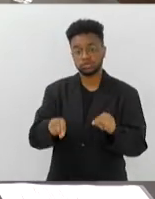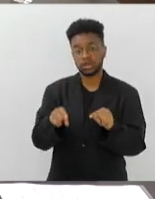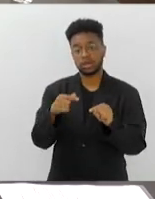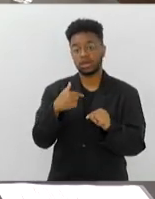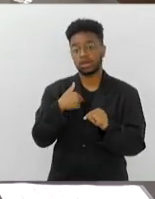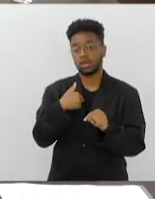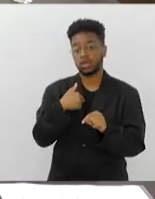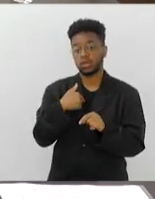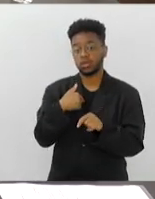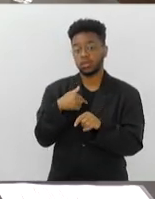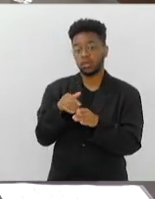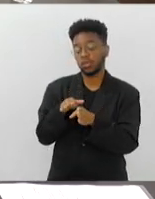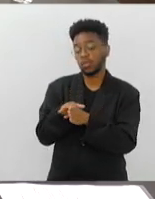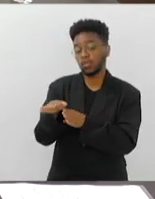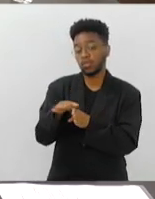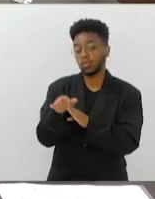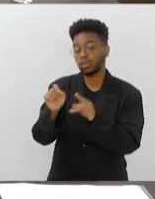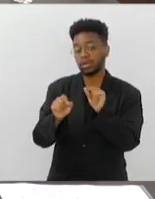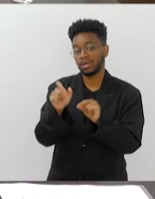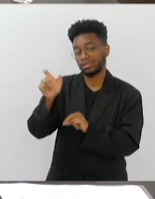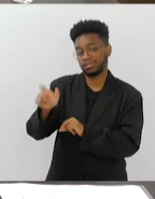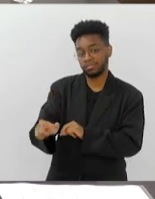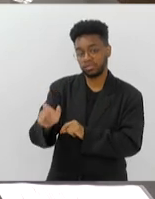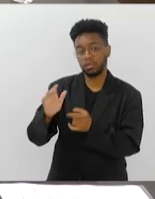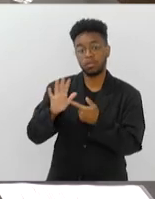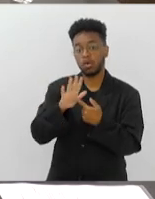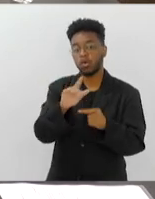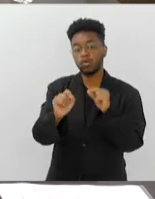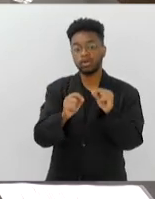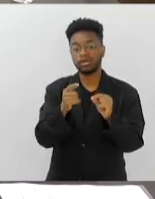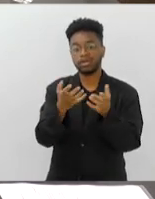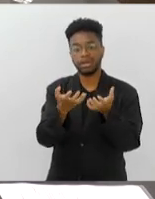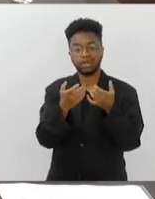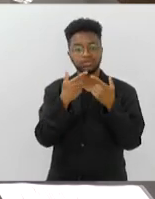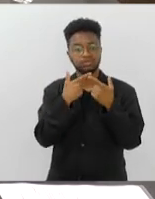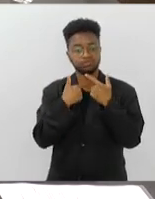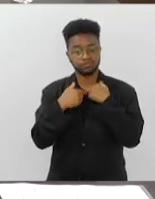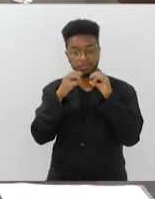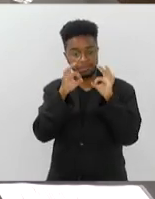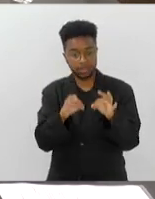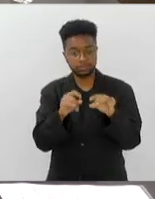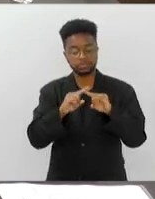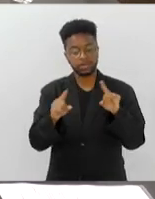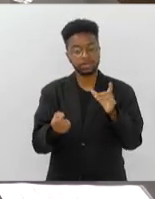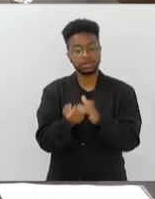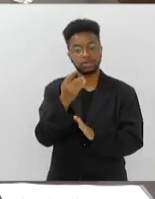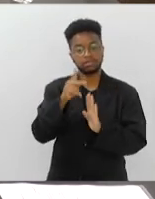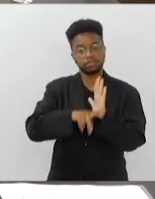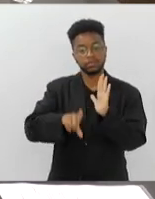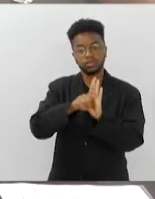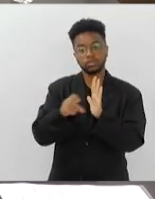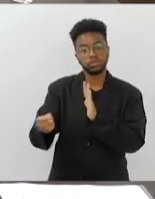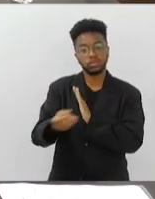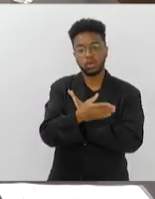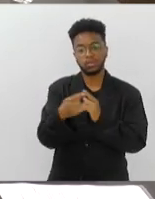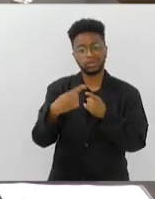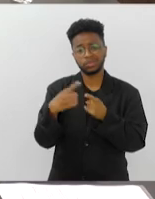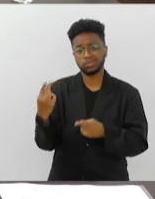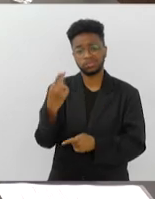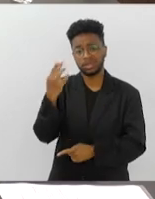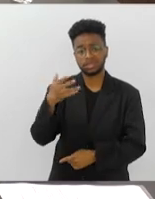recomendaria que a autora diga o que ela quer de verdade e apresente um PL novo. Bom, mas por via das dúvidas, se Vossa Excelência me